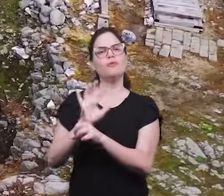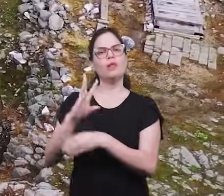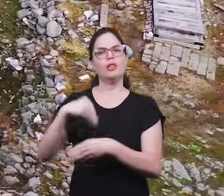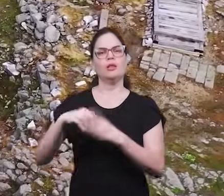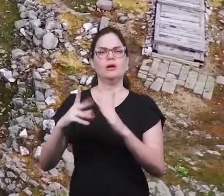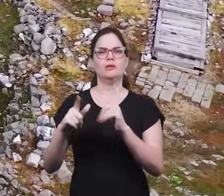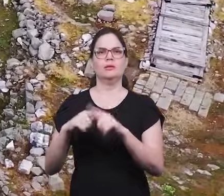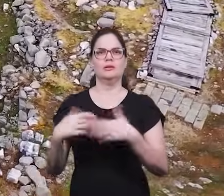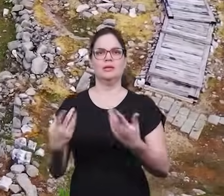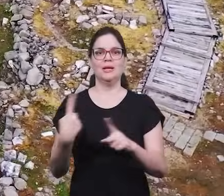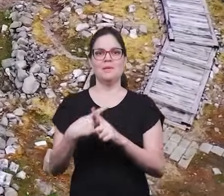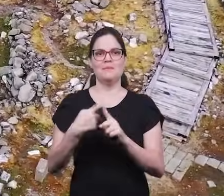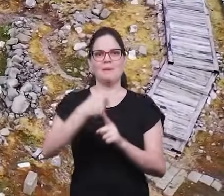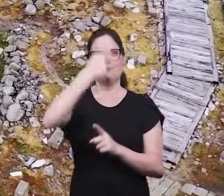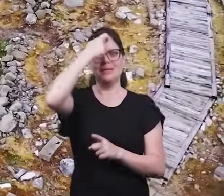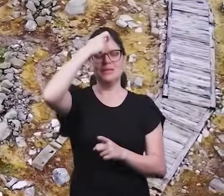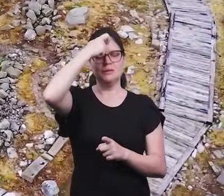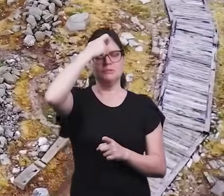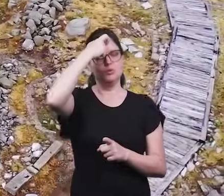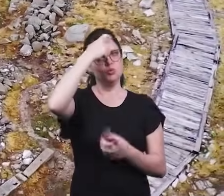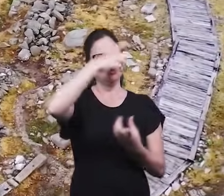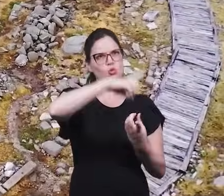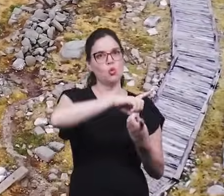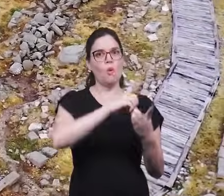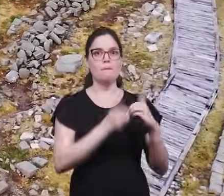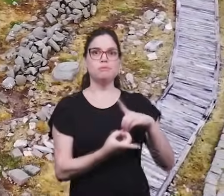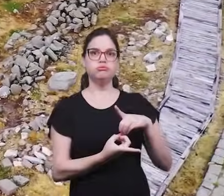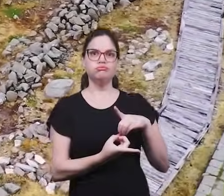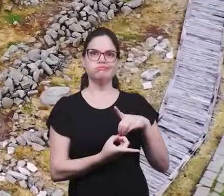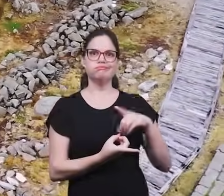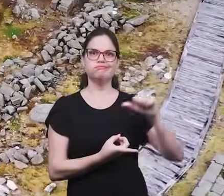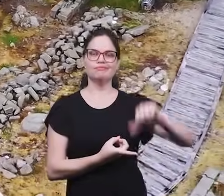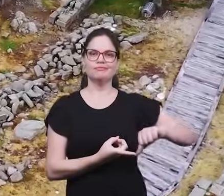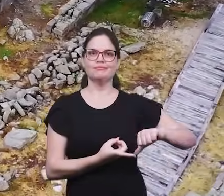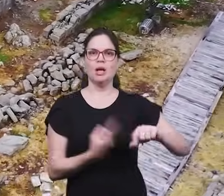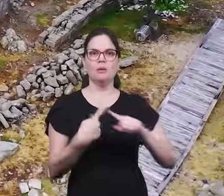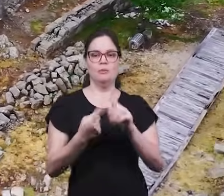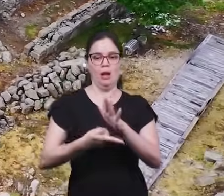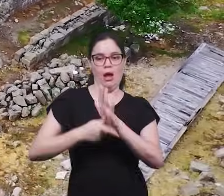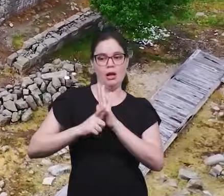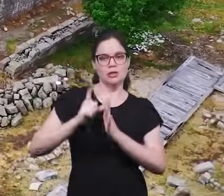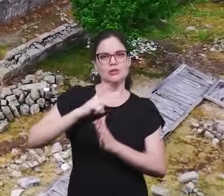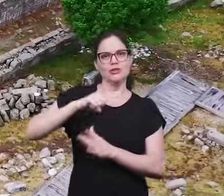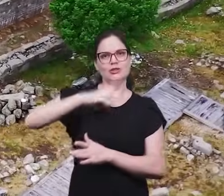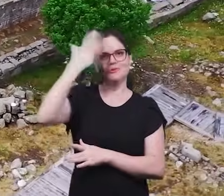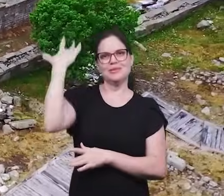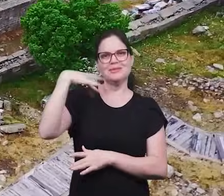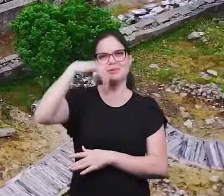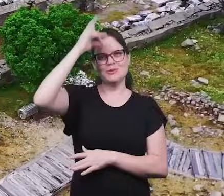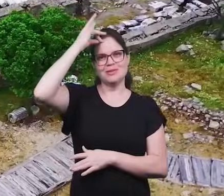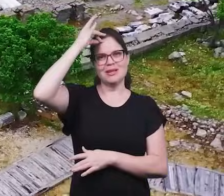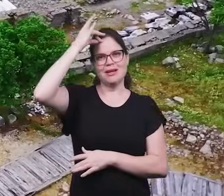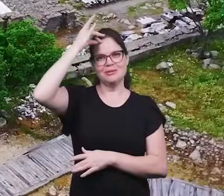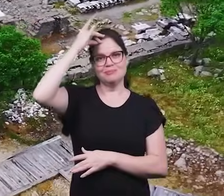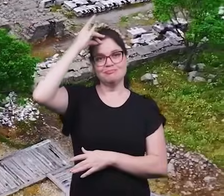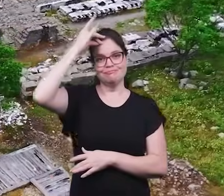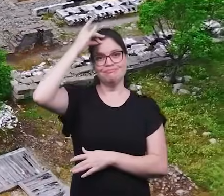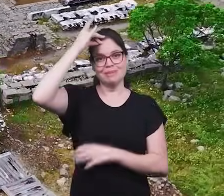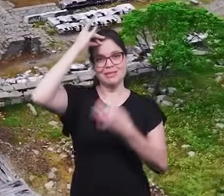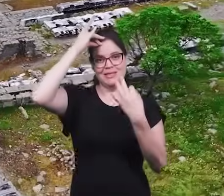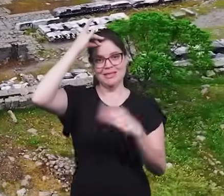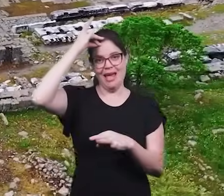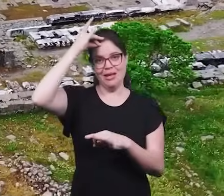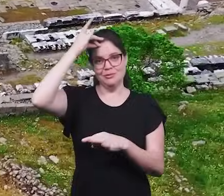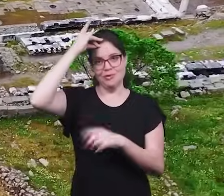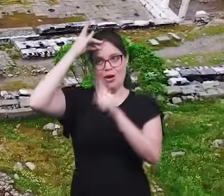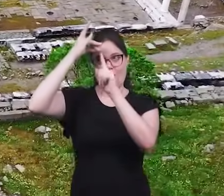né? Foi a mudança de pensamento. É de que uma do Senhor,